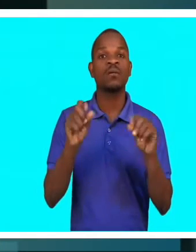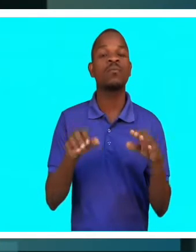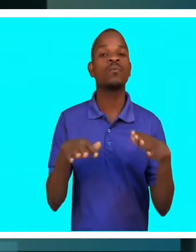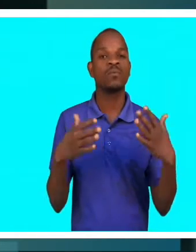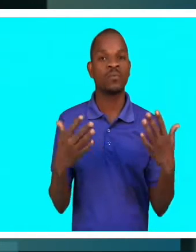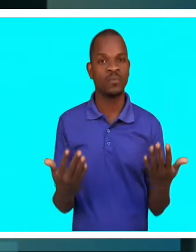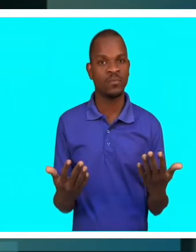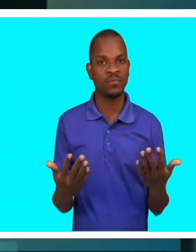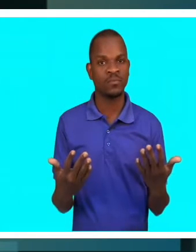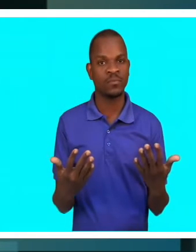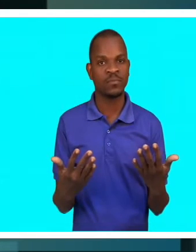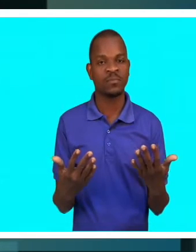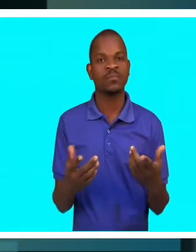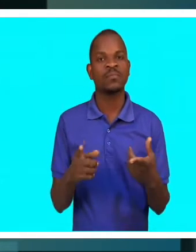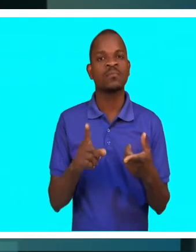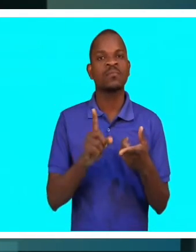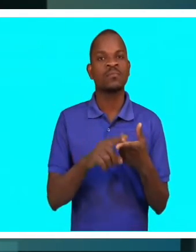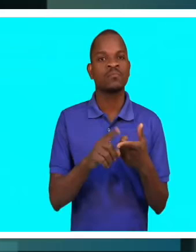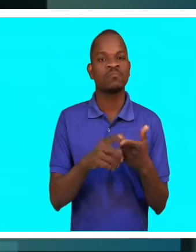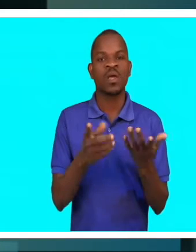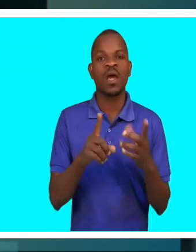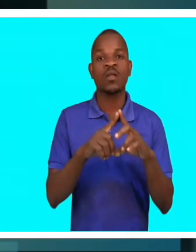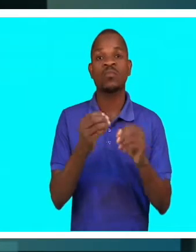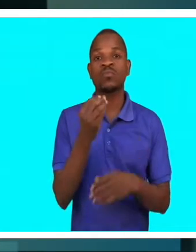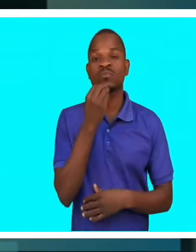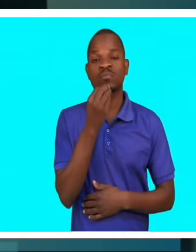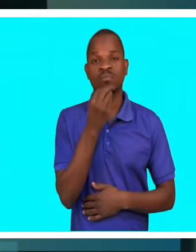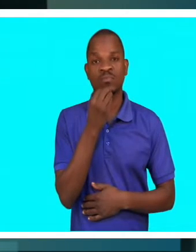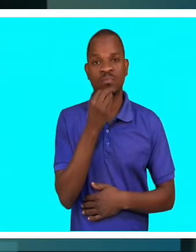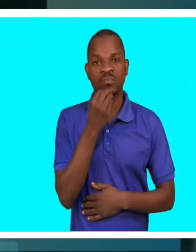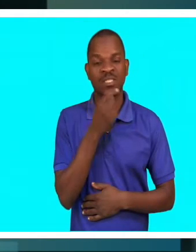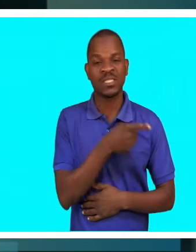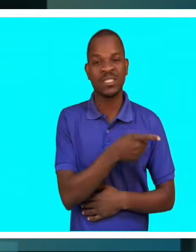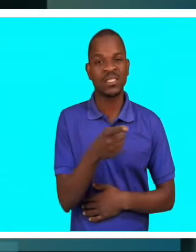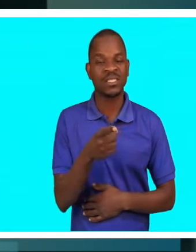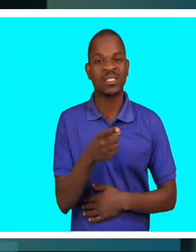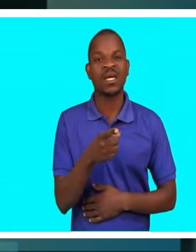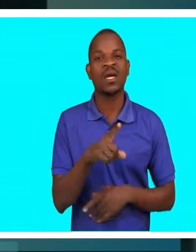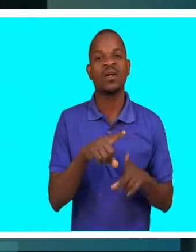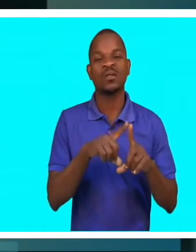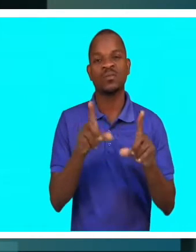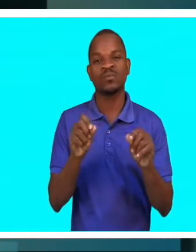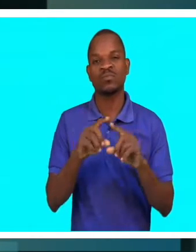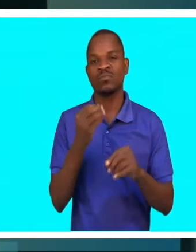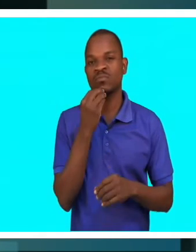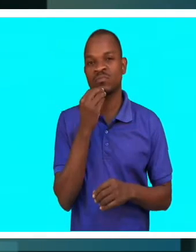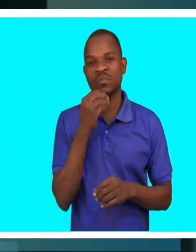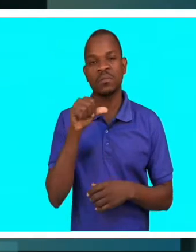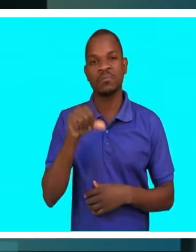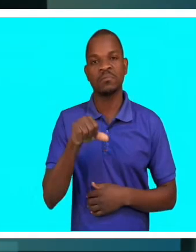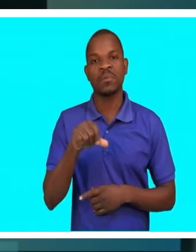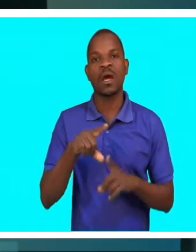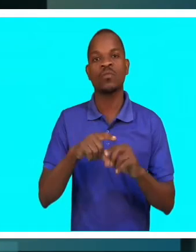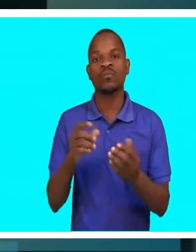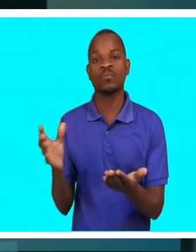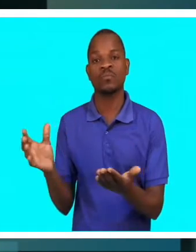questão dos pilares da segurança alimentar, que são todos eles afetados, desde a